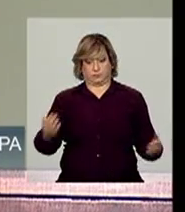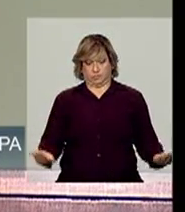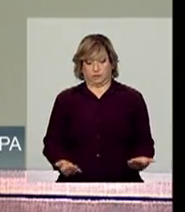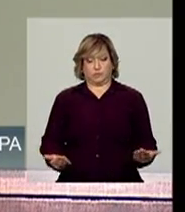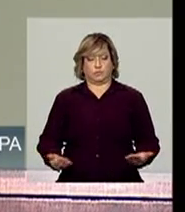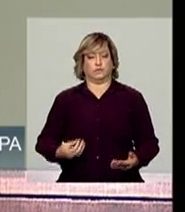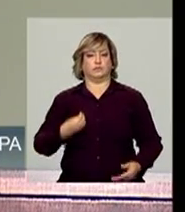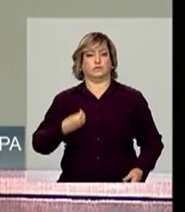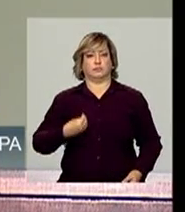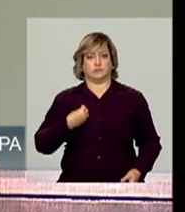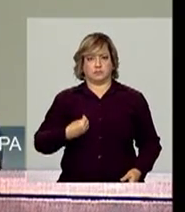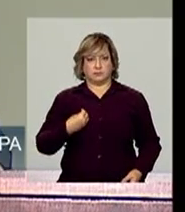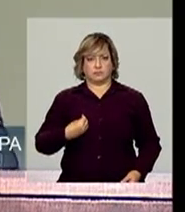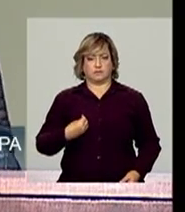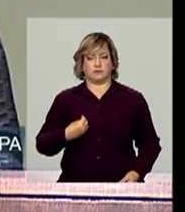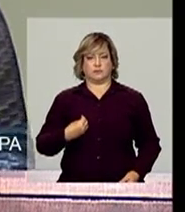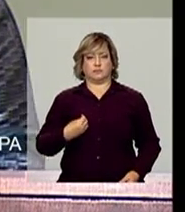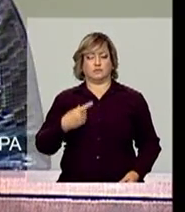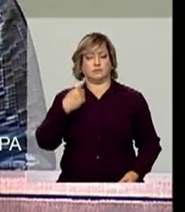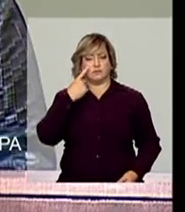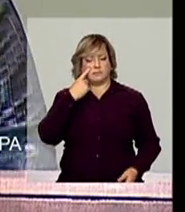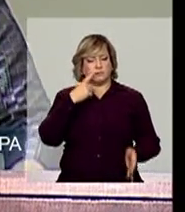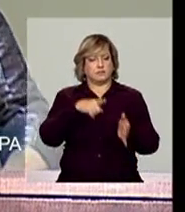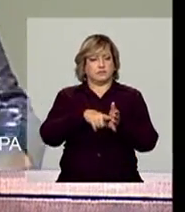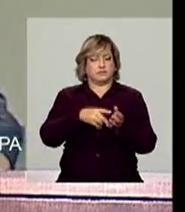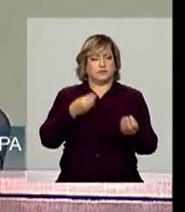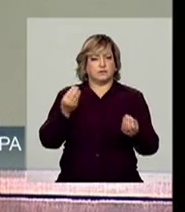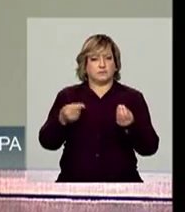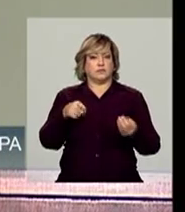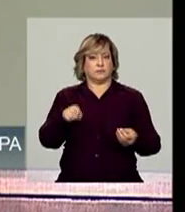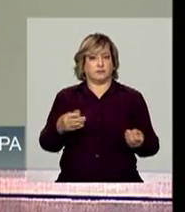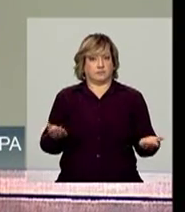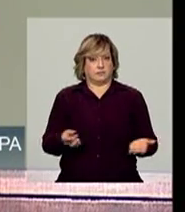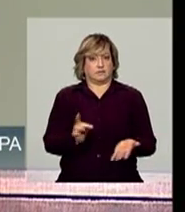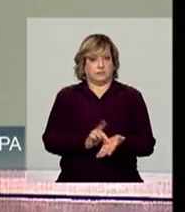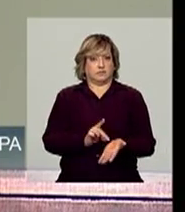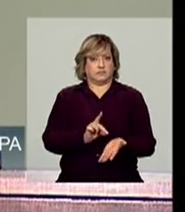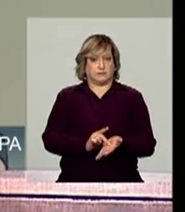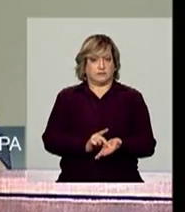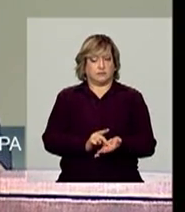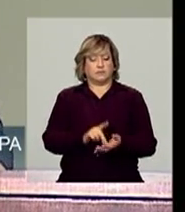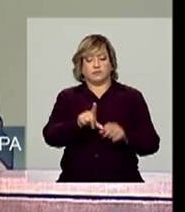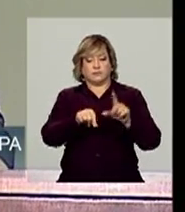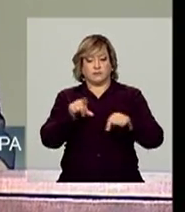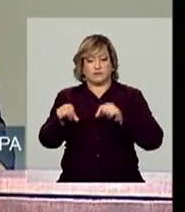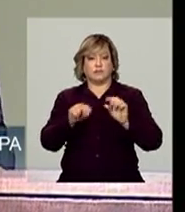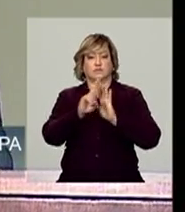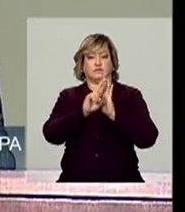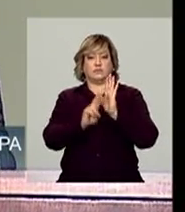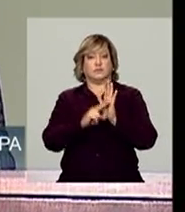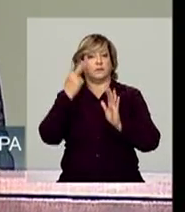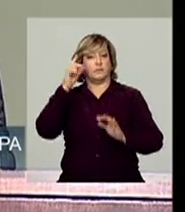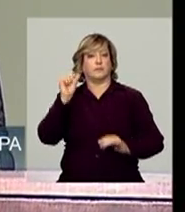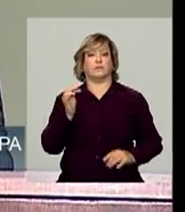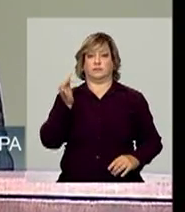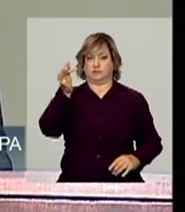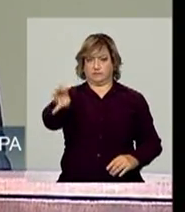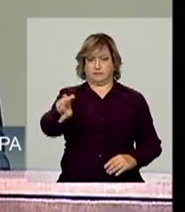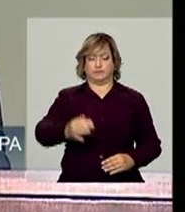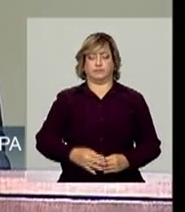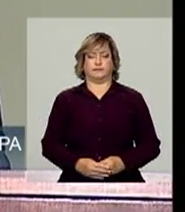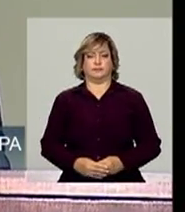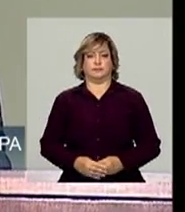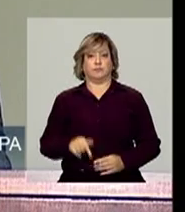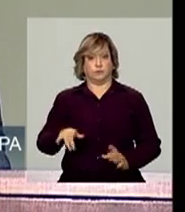presente, avaliando a realidade e definindo os parâmetros para o futuro.